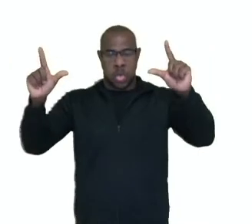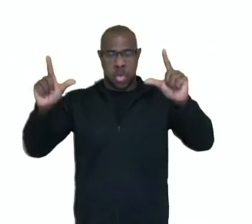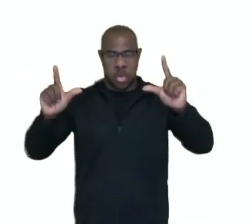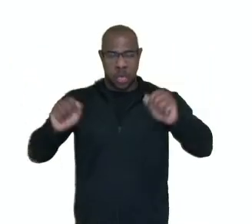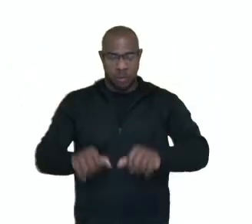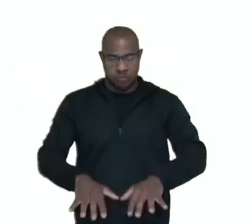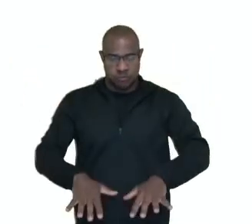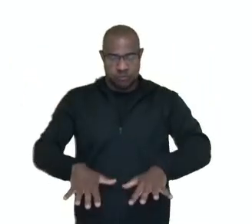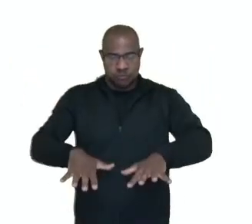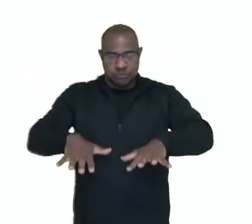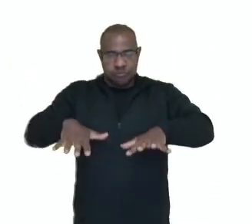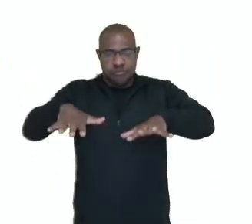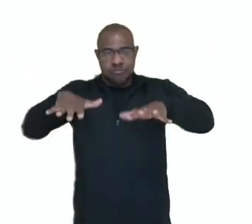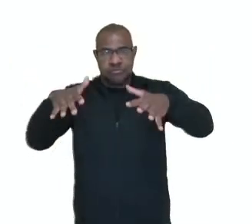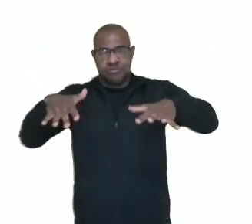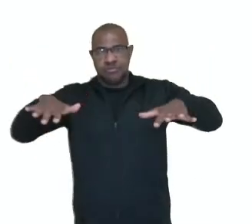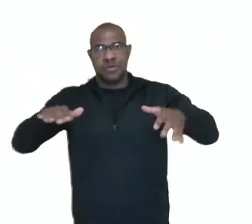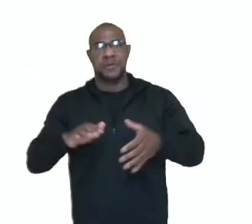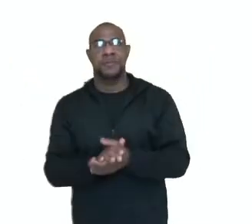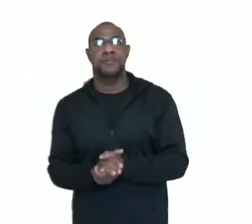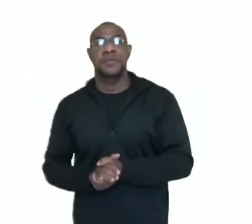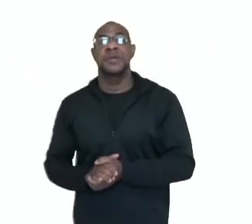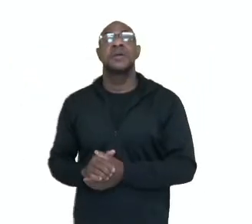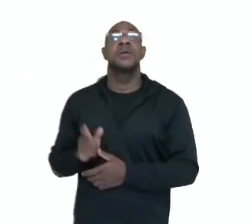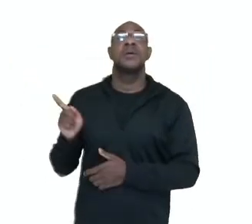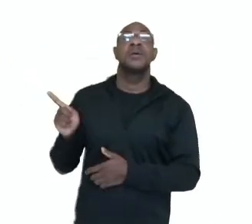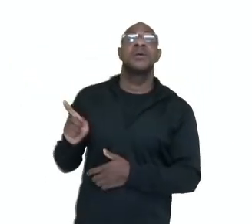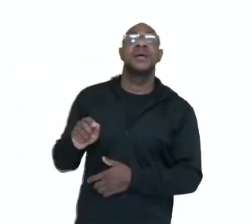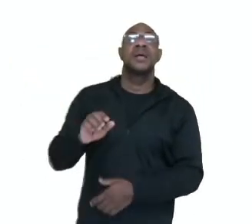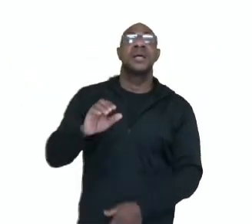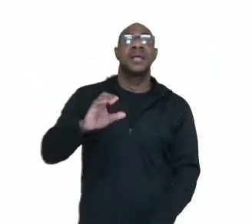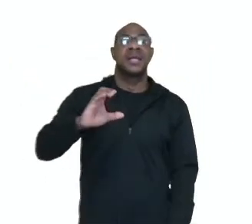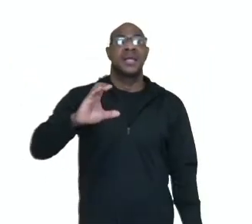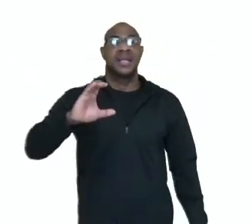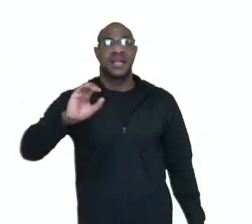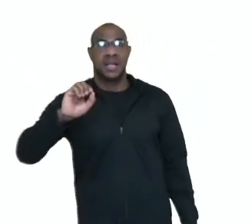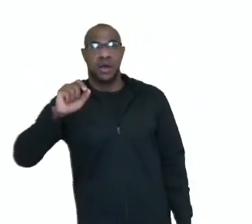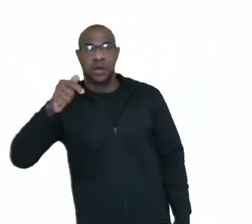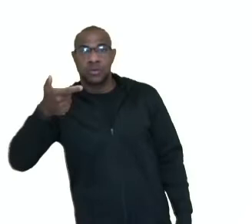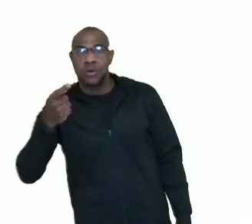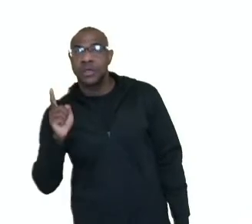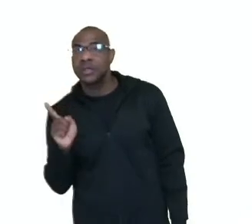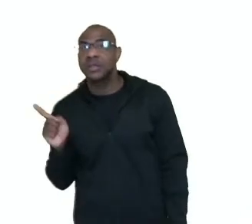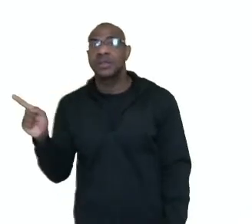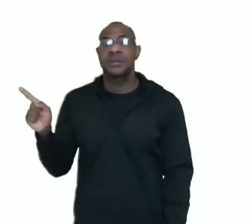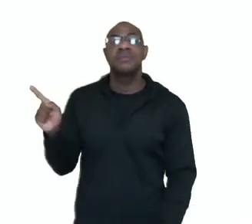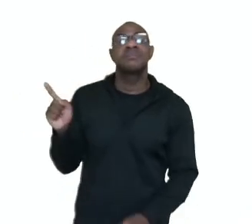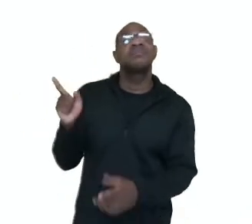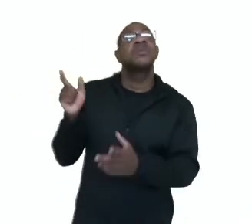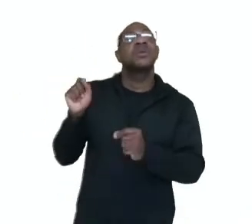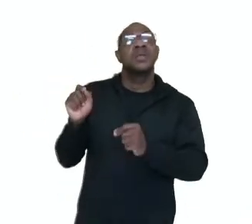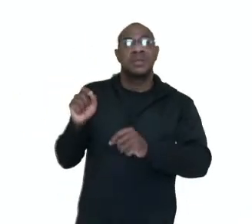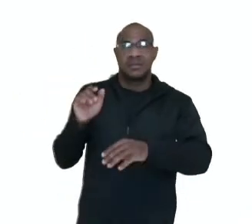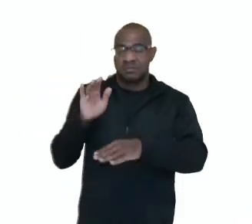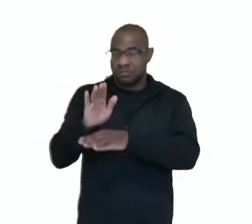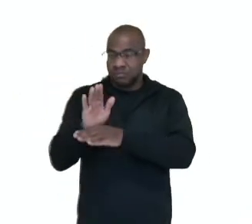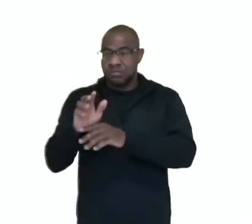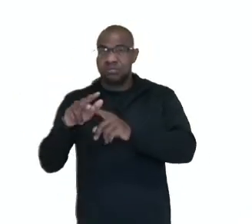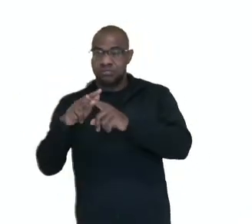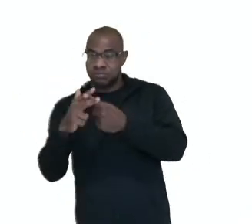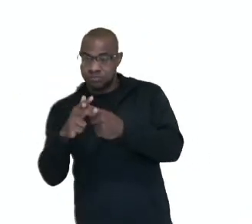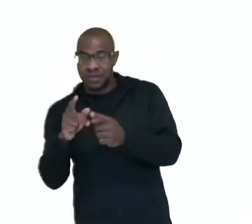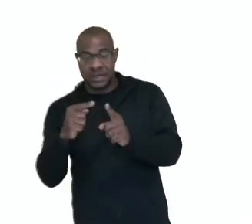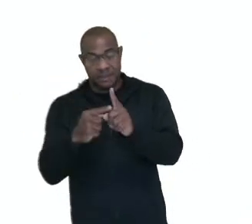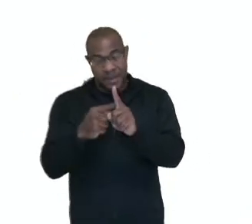importante função do gás carbônico é contribuir para a manutenção da temperatura média em nosso